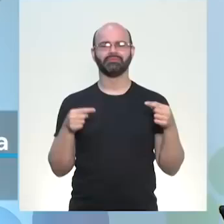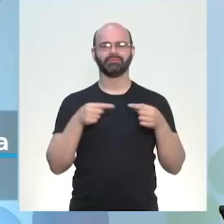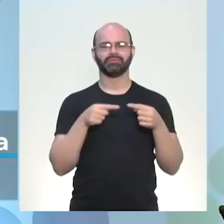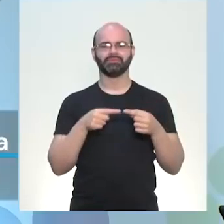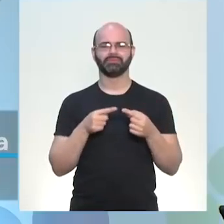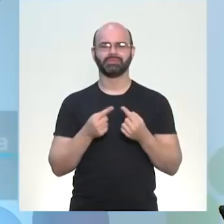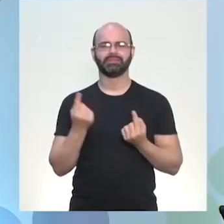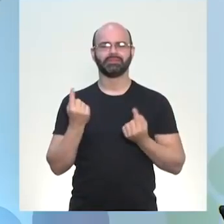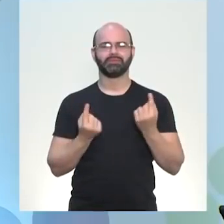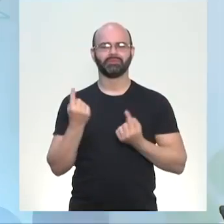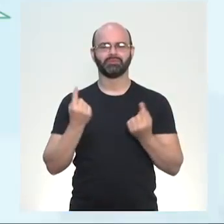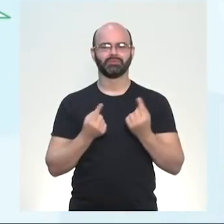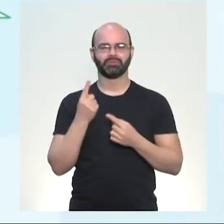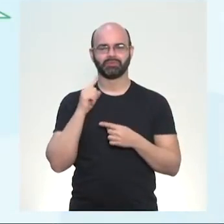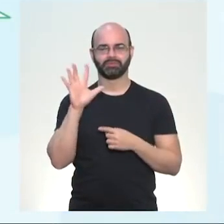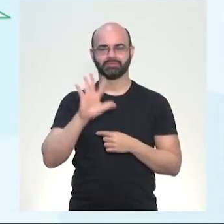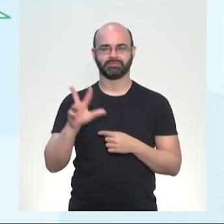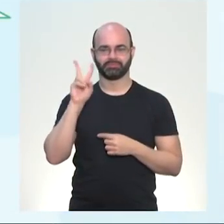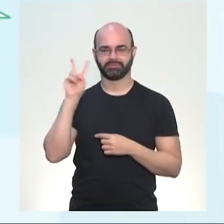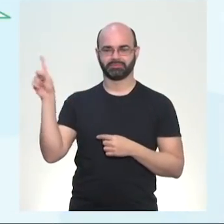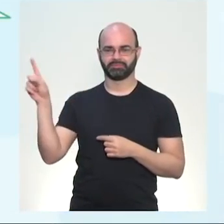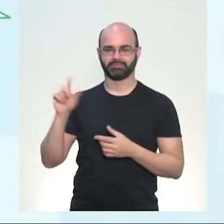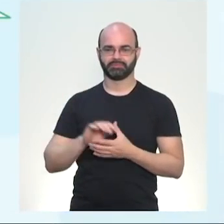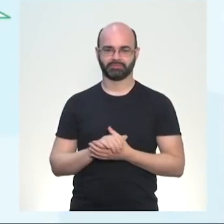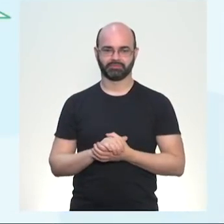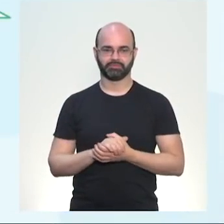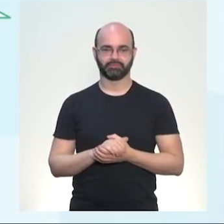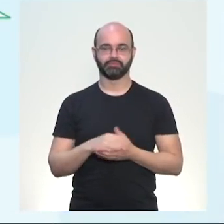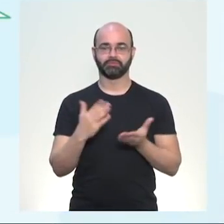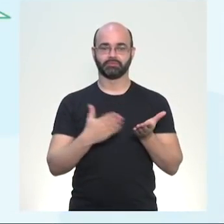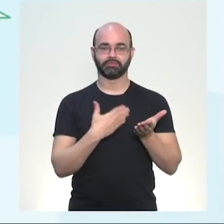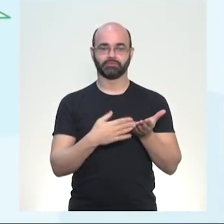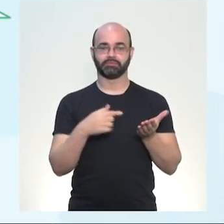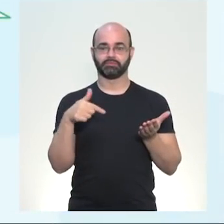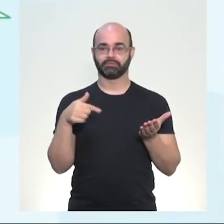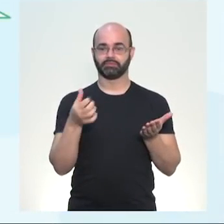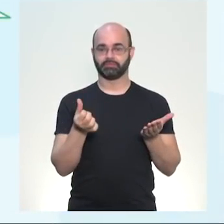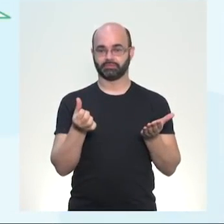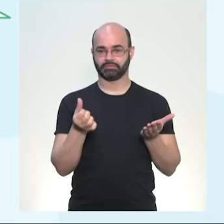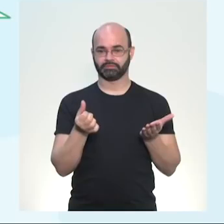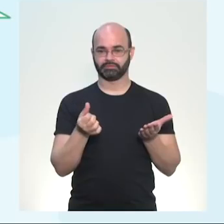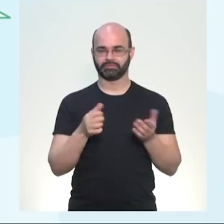Então, pode pôr na telinha. A ideia é a seguinte, está lá na página 76